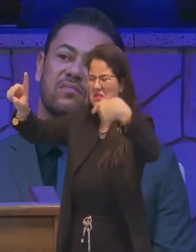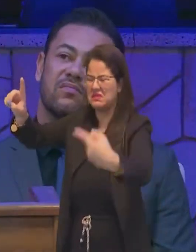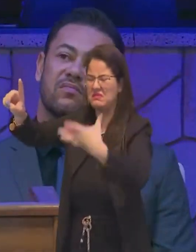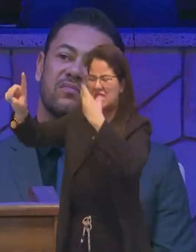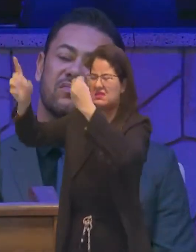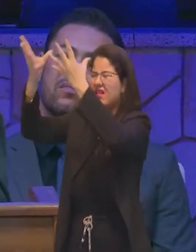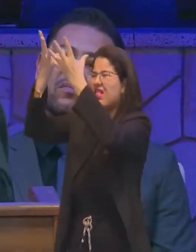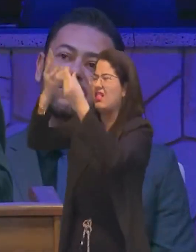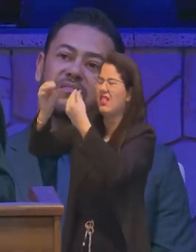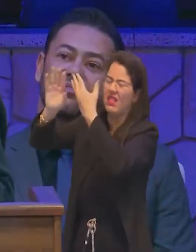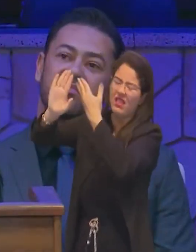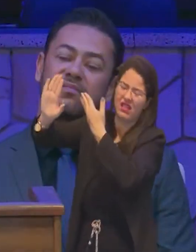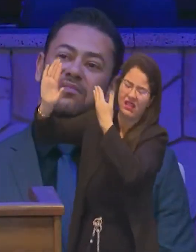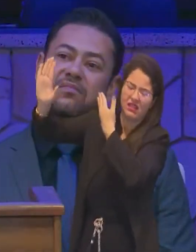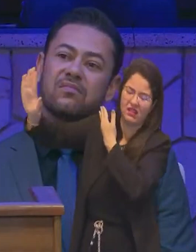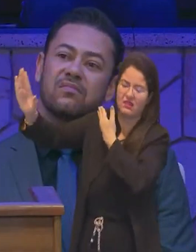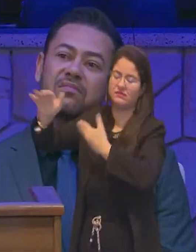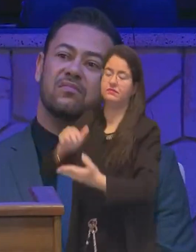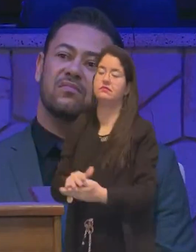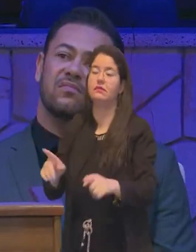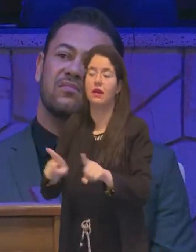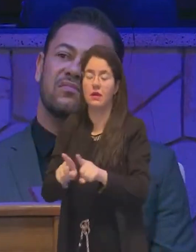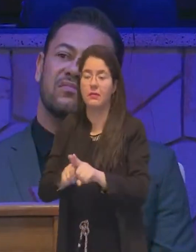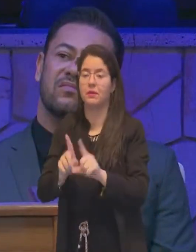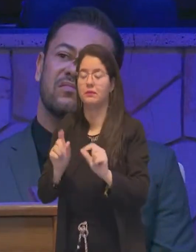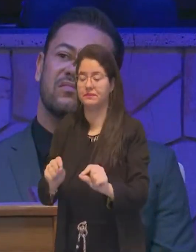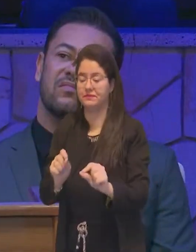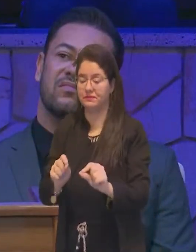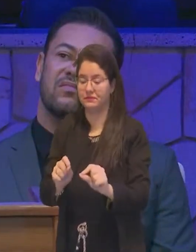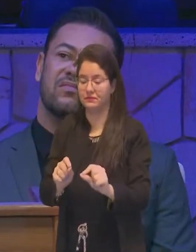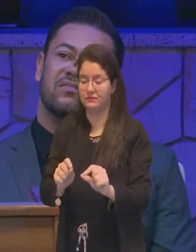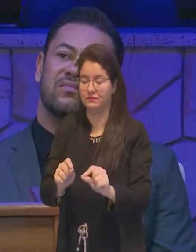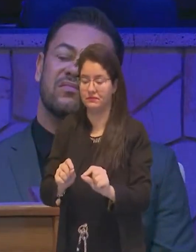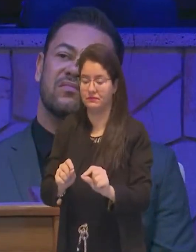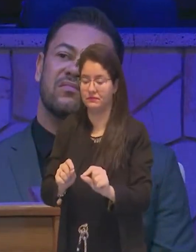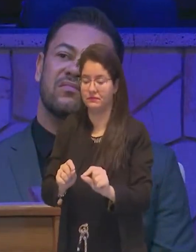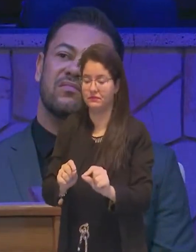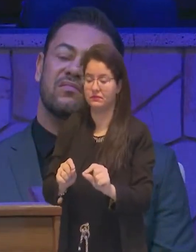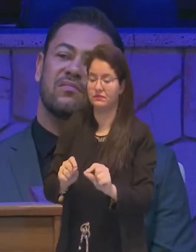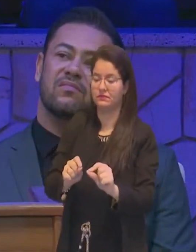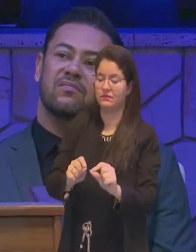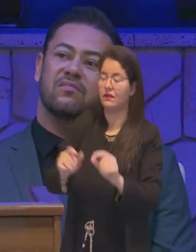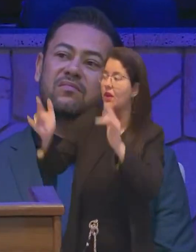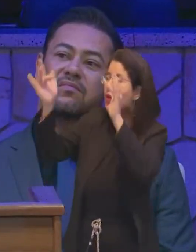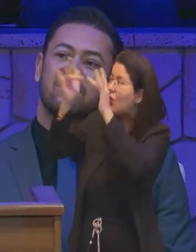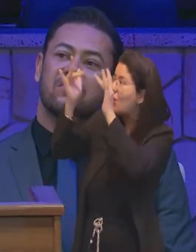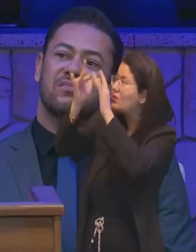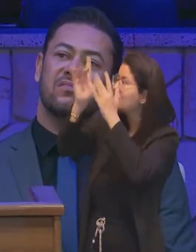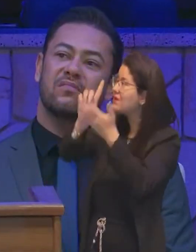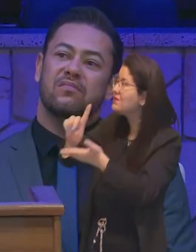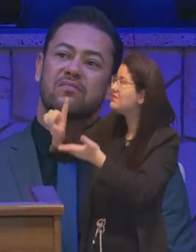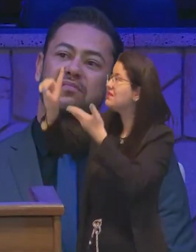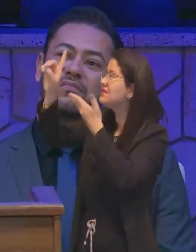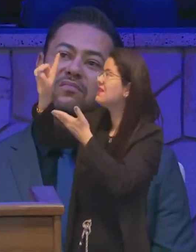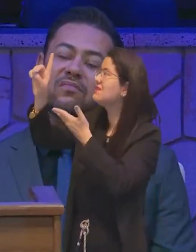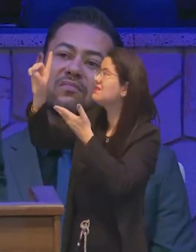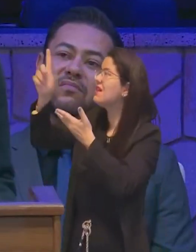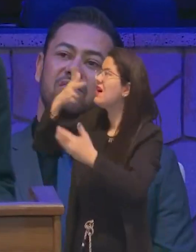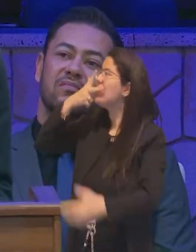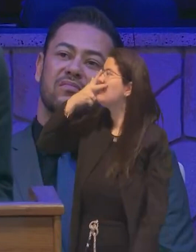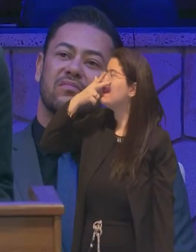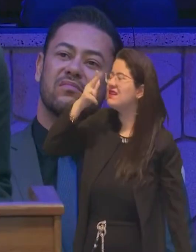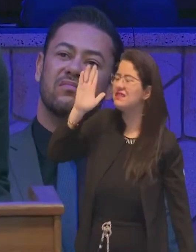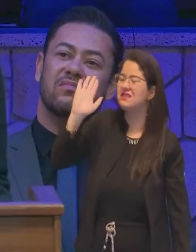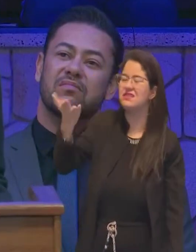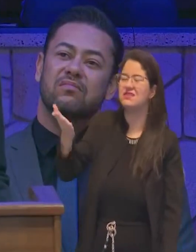Além disso, a familiaridade com as coisas de Deus vai nos levar a uma apatia espiritual.